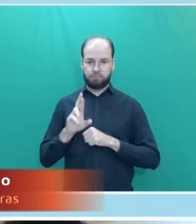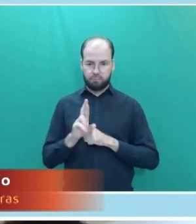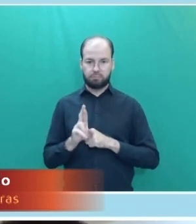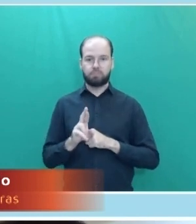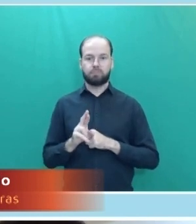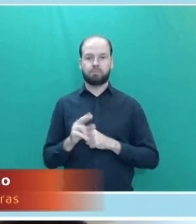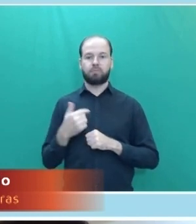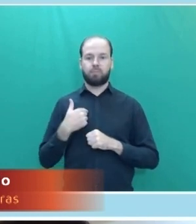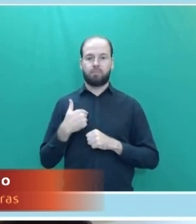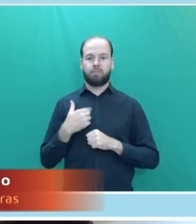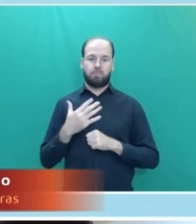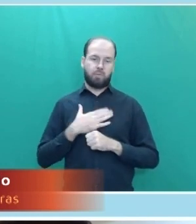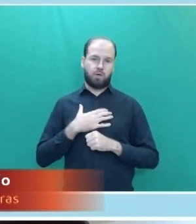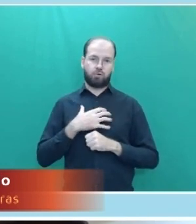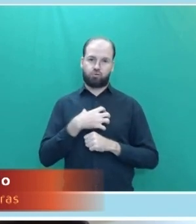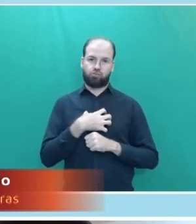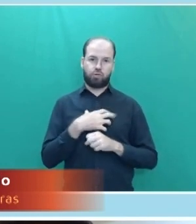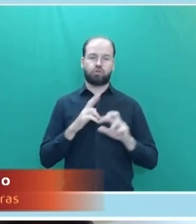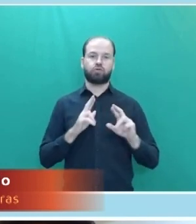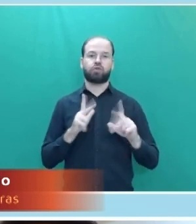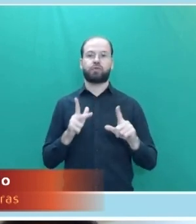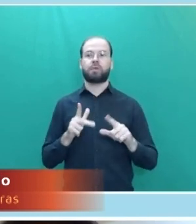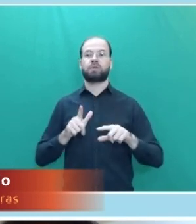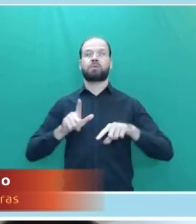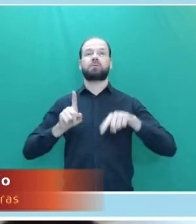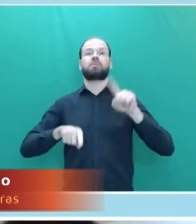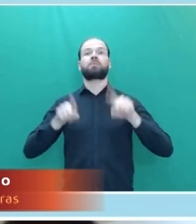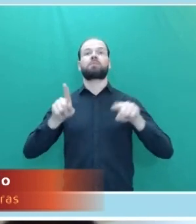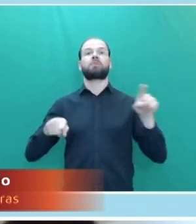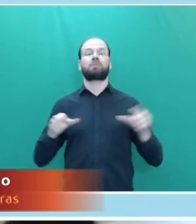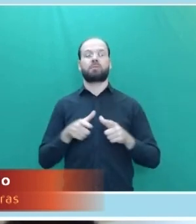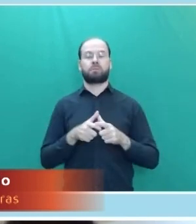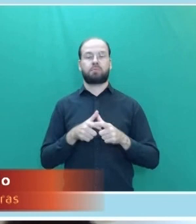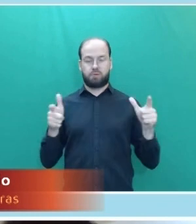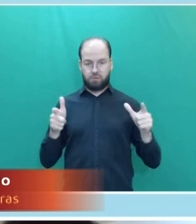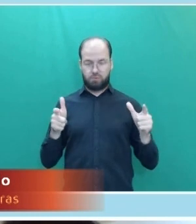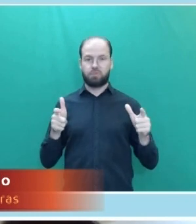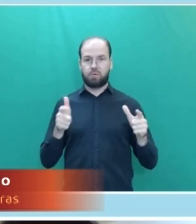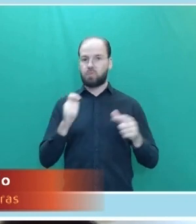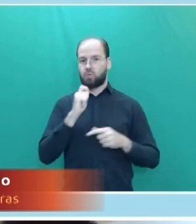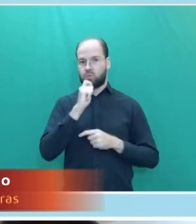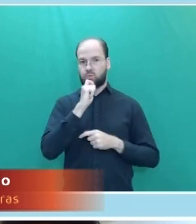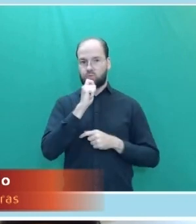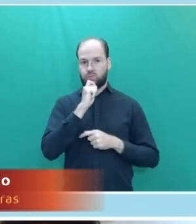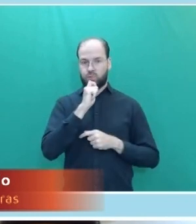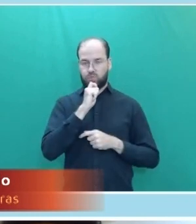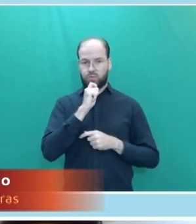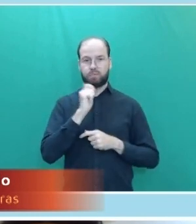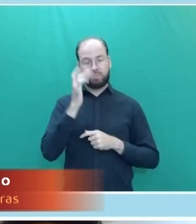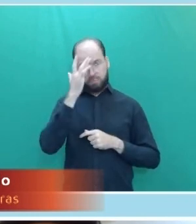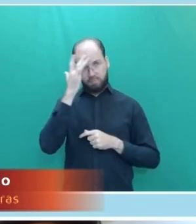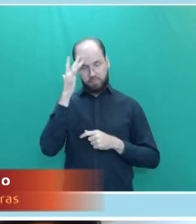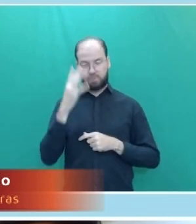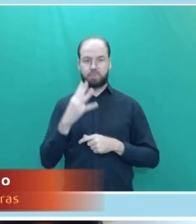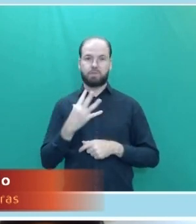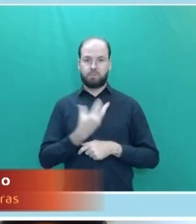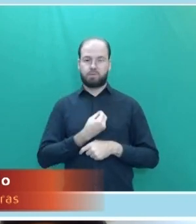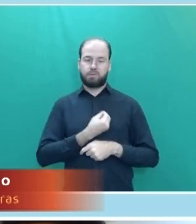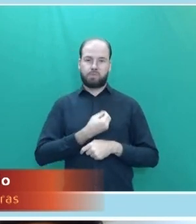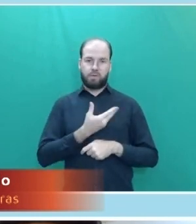certa forma, diferente de muitas estatísticas que a maioria das pessoas trans